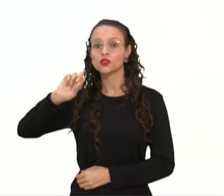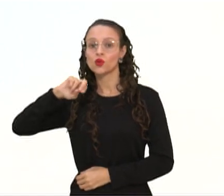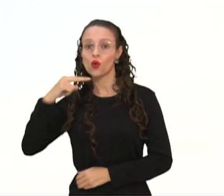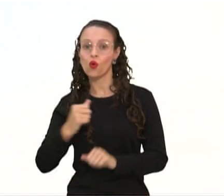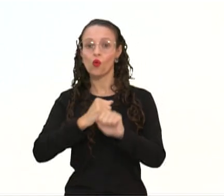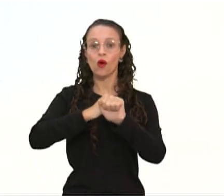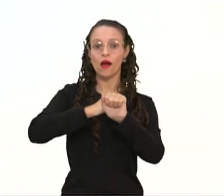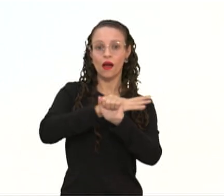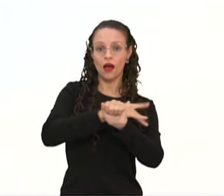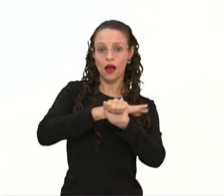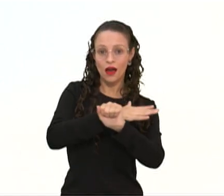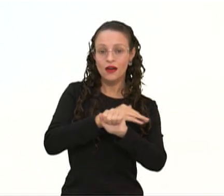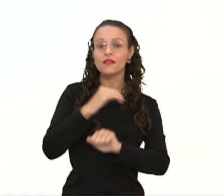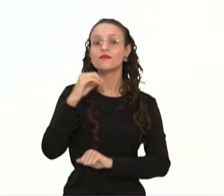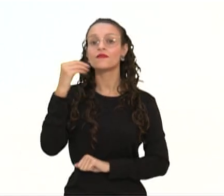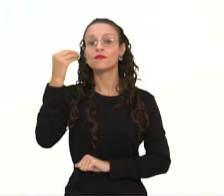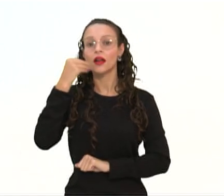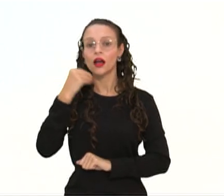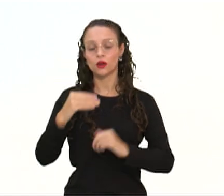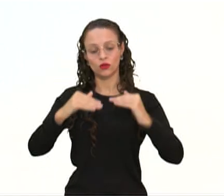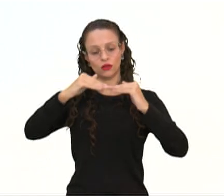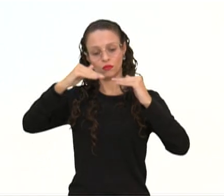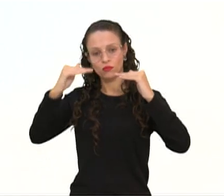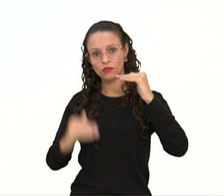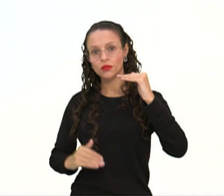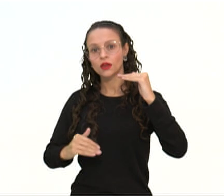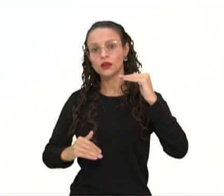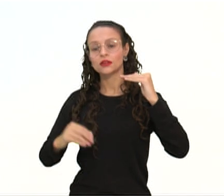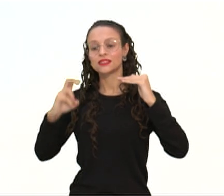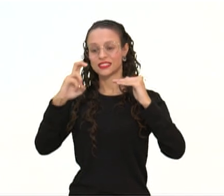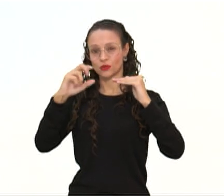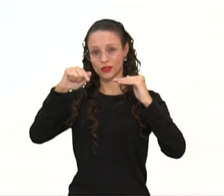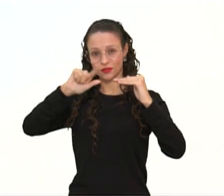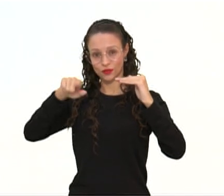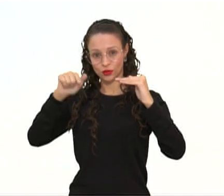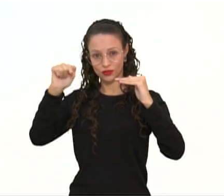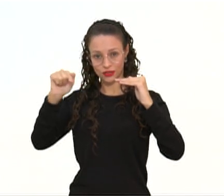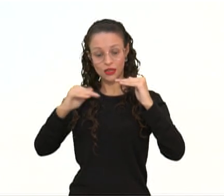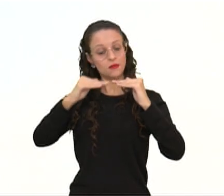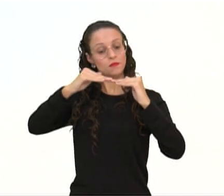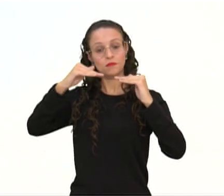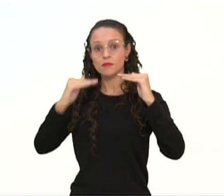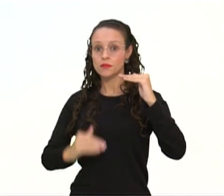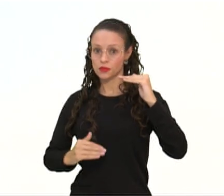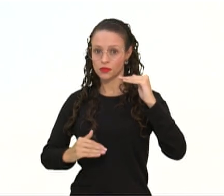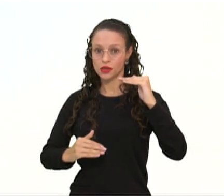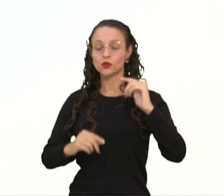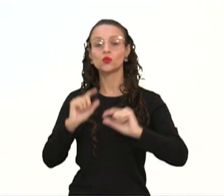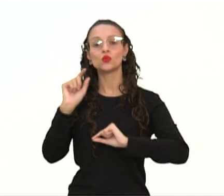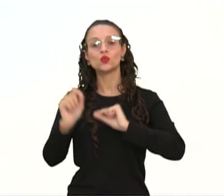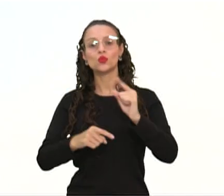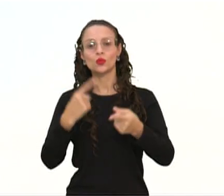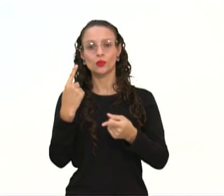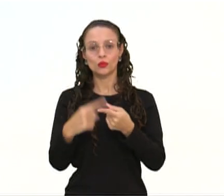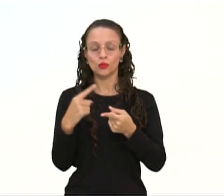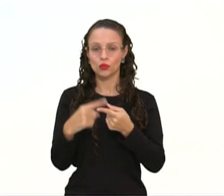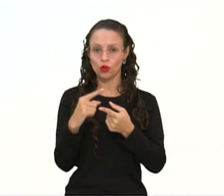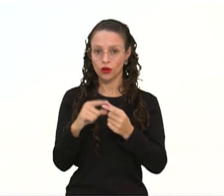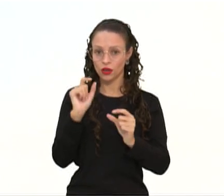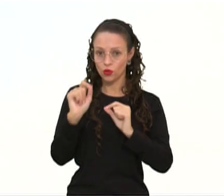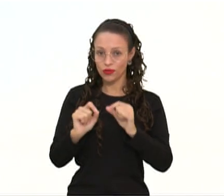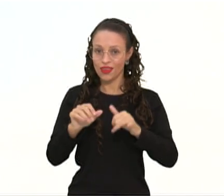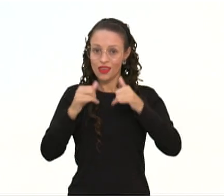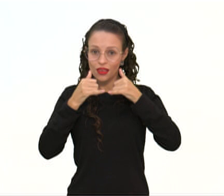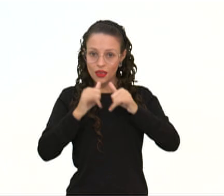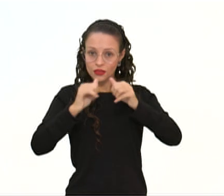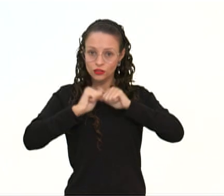fracos, o valor liberado vai ser menor que os menos 57,7 quilojoules. Isso ocorre por quê? Porque parte da